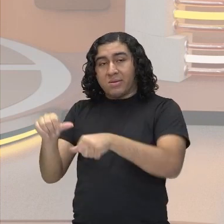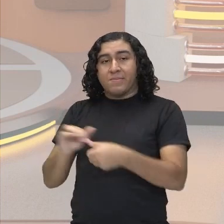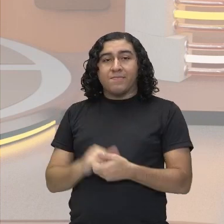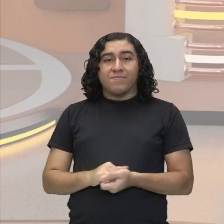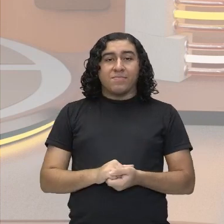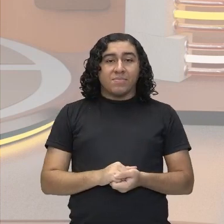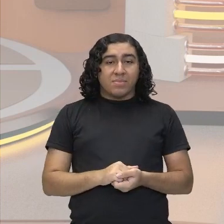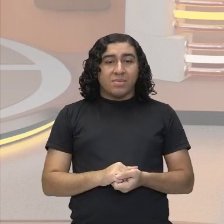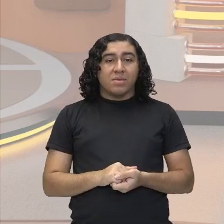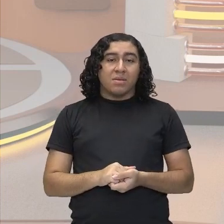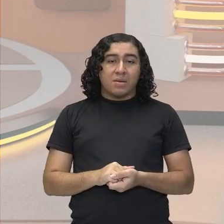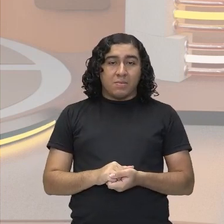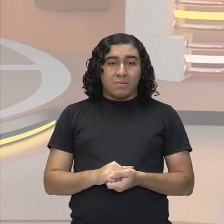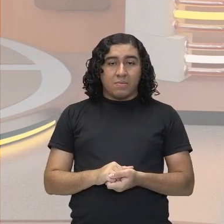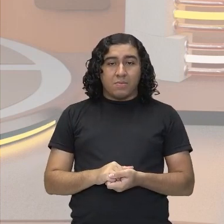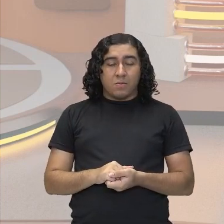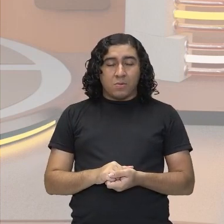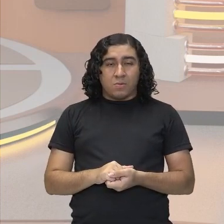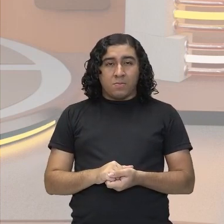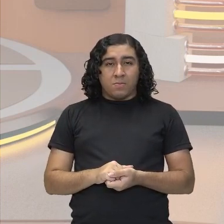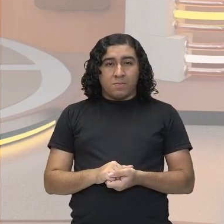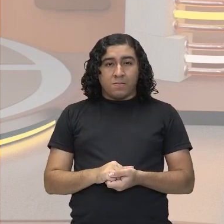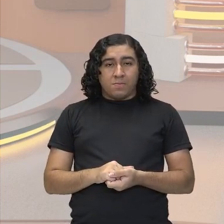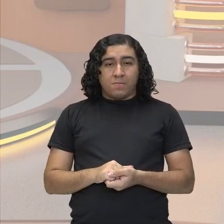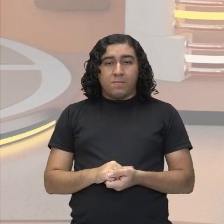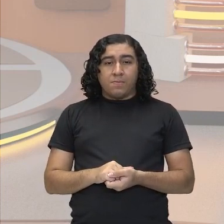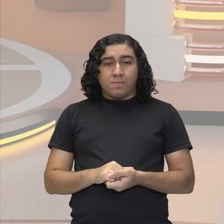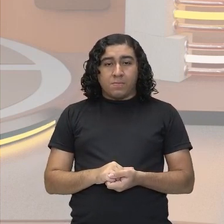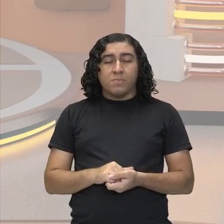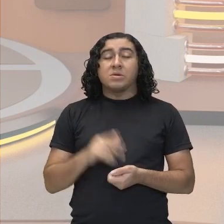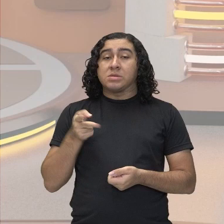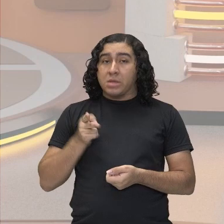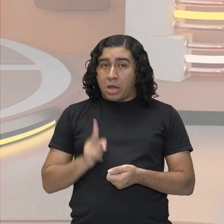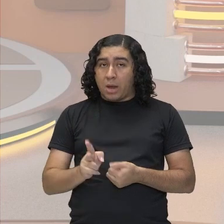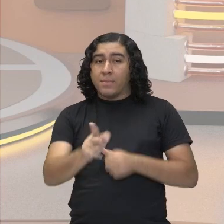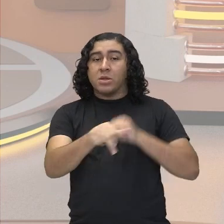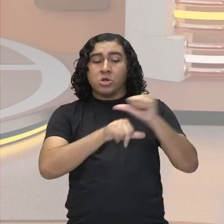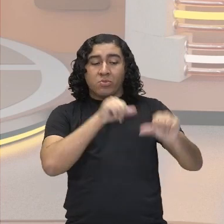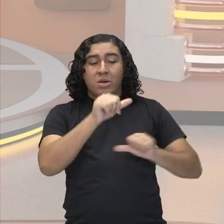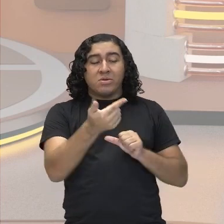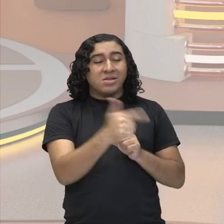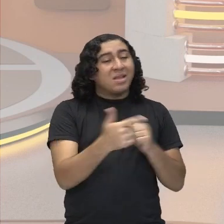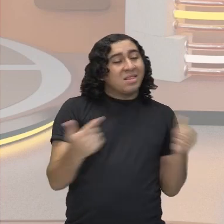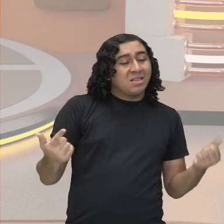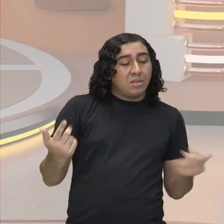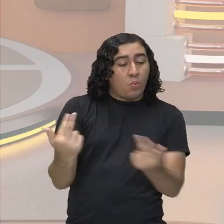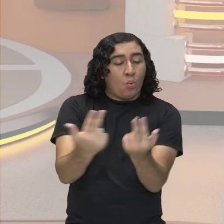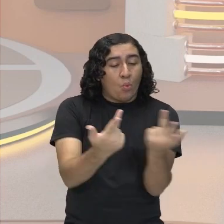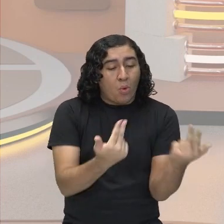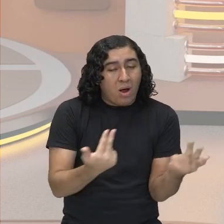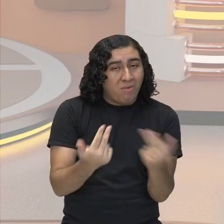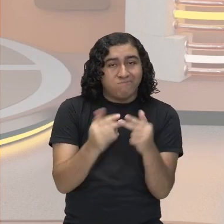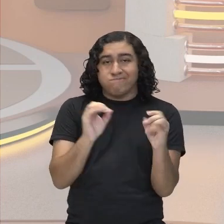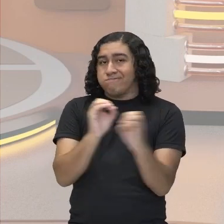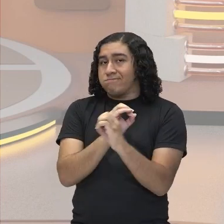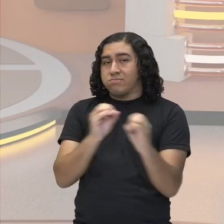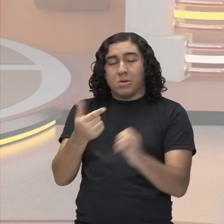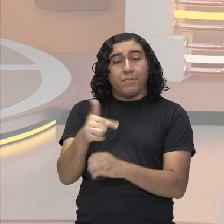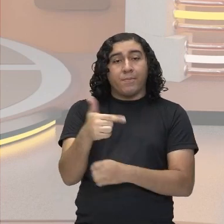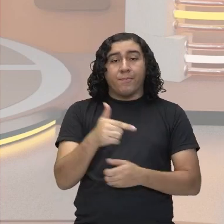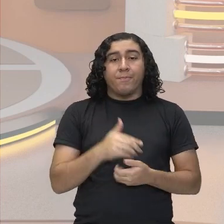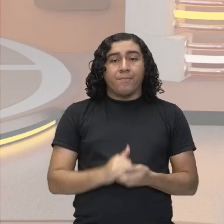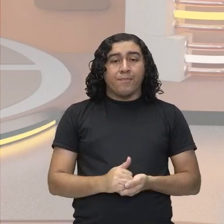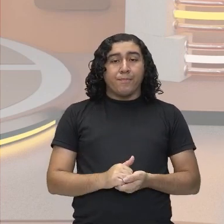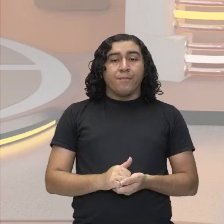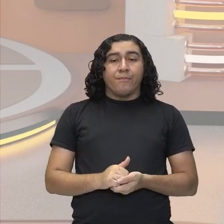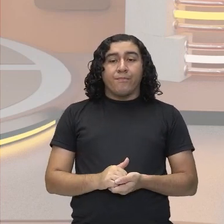famoso constante devir, né? Está sempre mudando. Nada é igual. Tá bom? Muito bem.